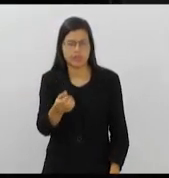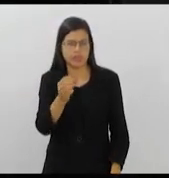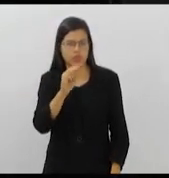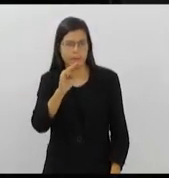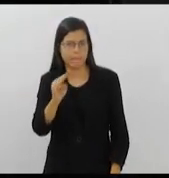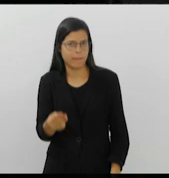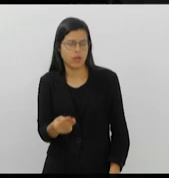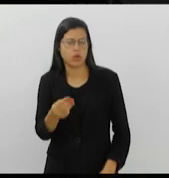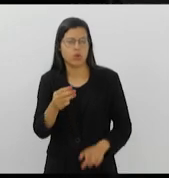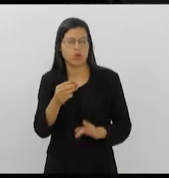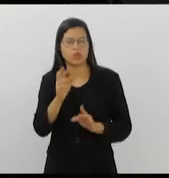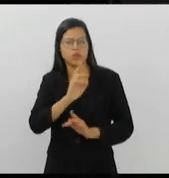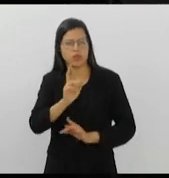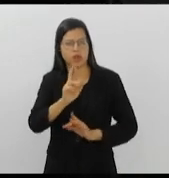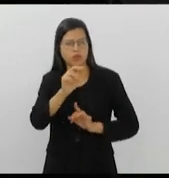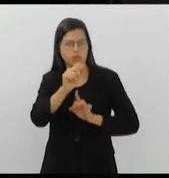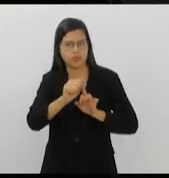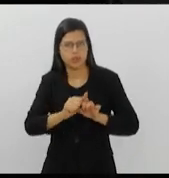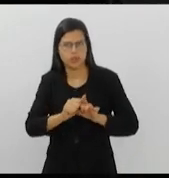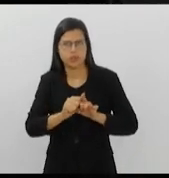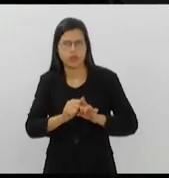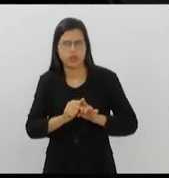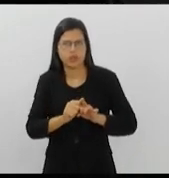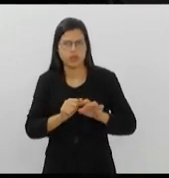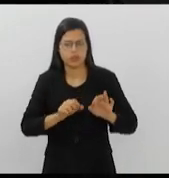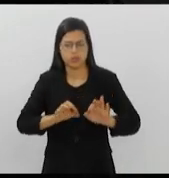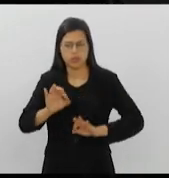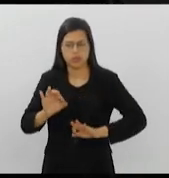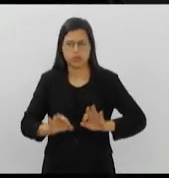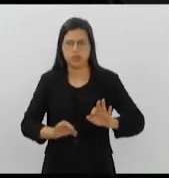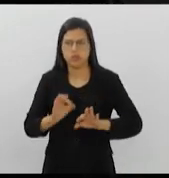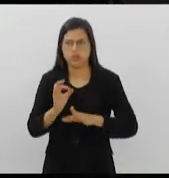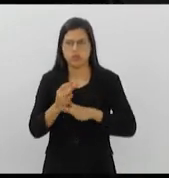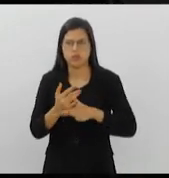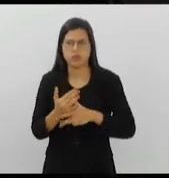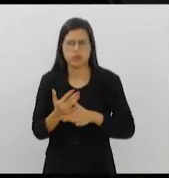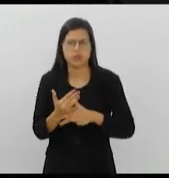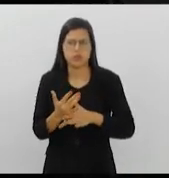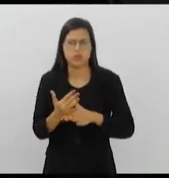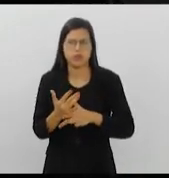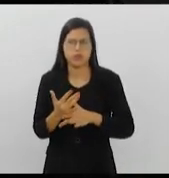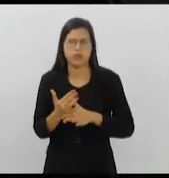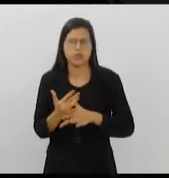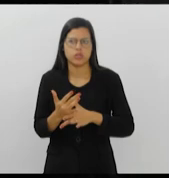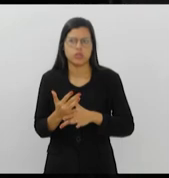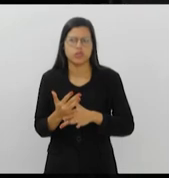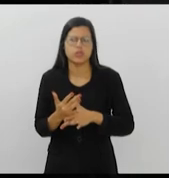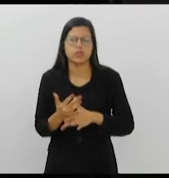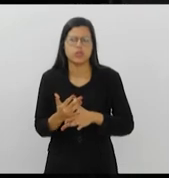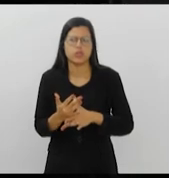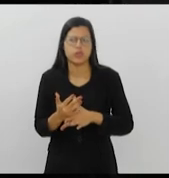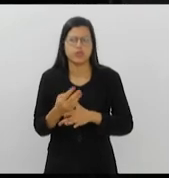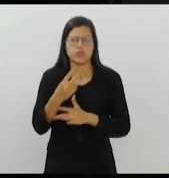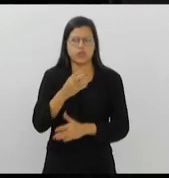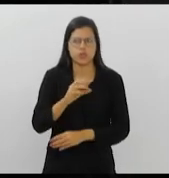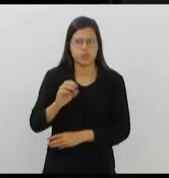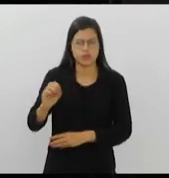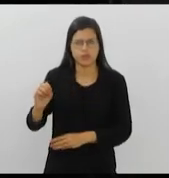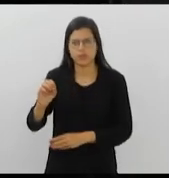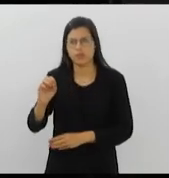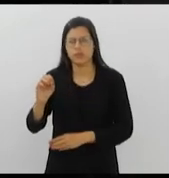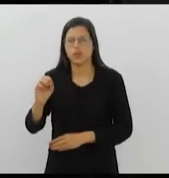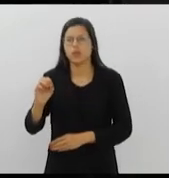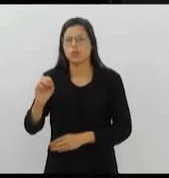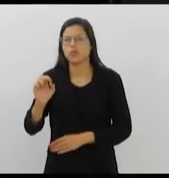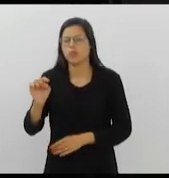reais mensais, dividido entre os municípios. Mais ou menos 300 mil reais para os municípios menores,